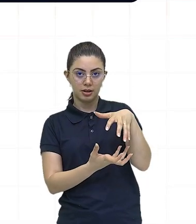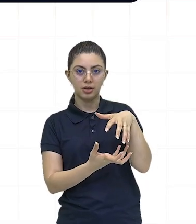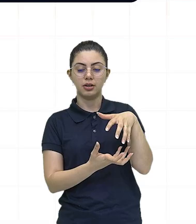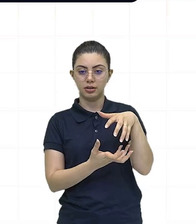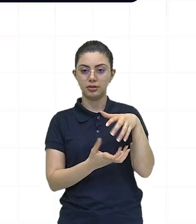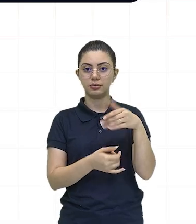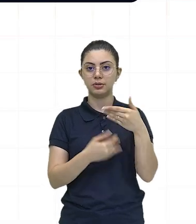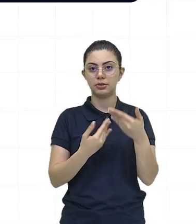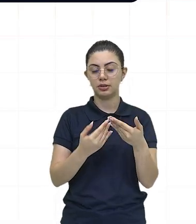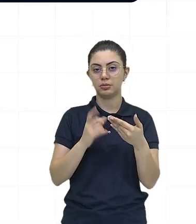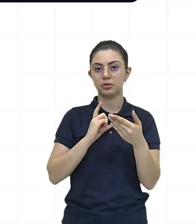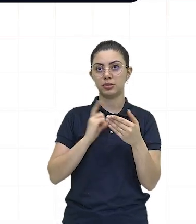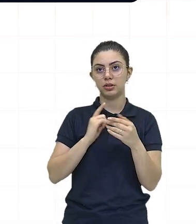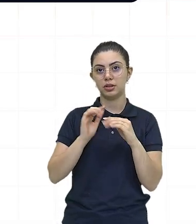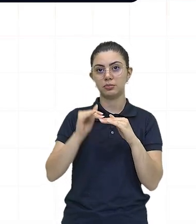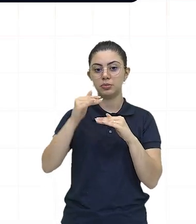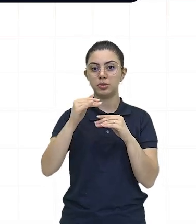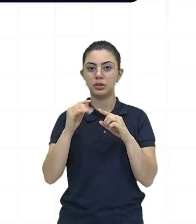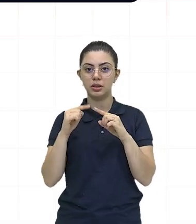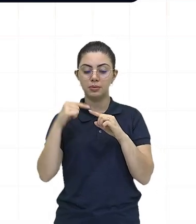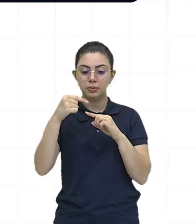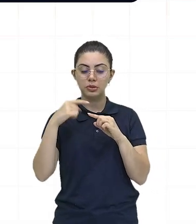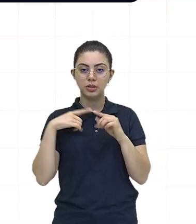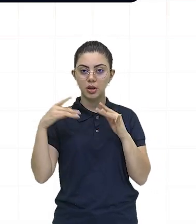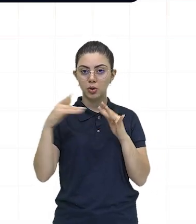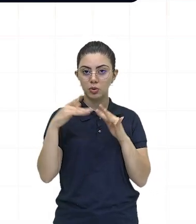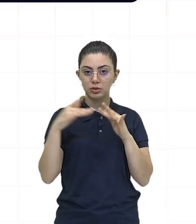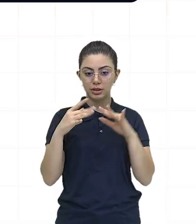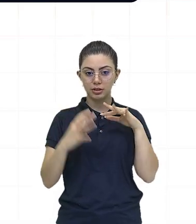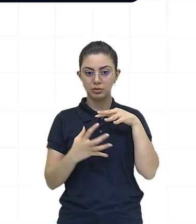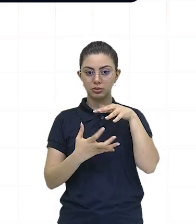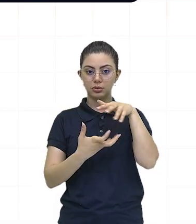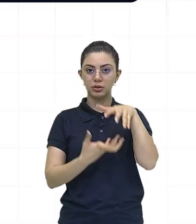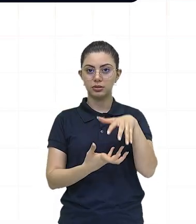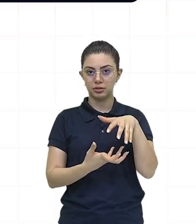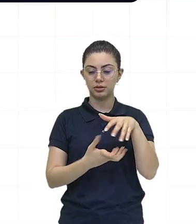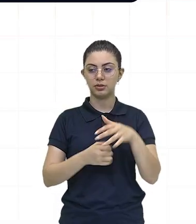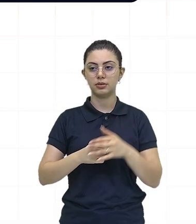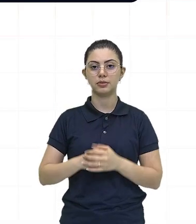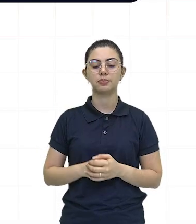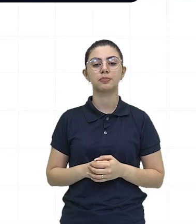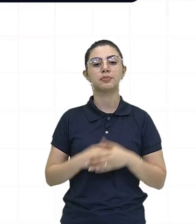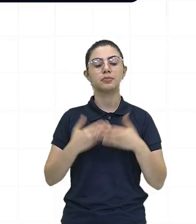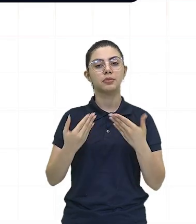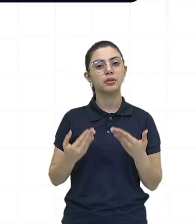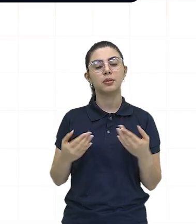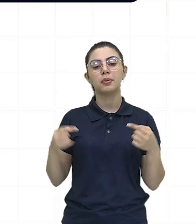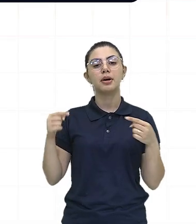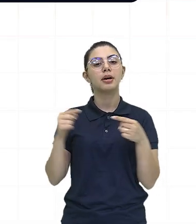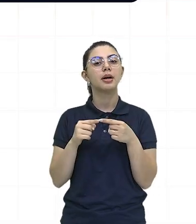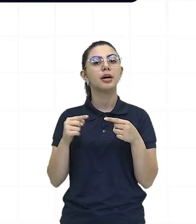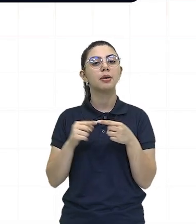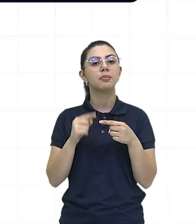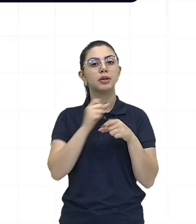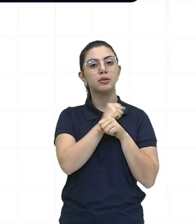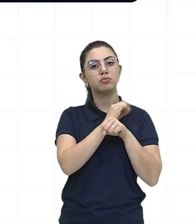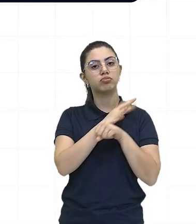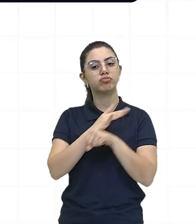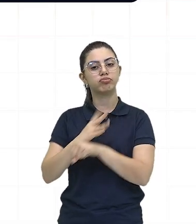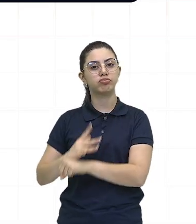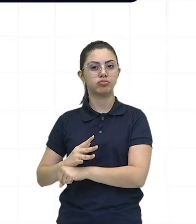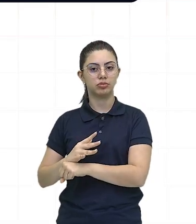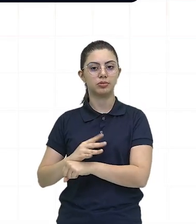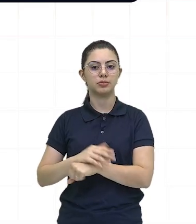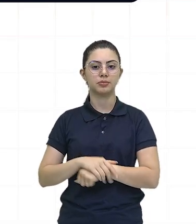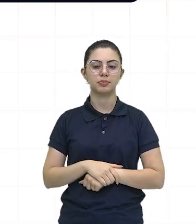do espaço exterior e atinge a superfície terrestre, nós dizemos que nós temos um